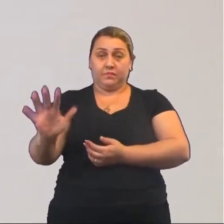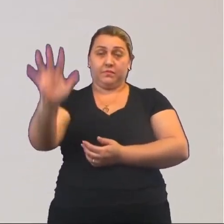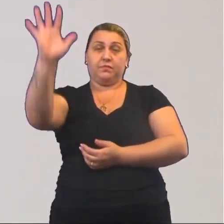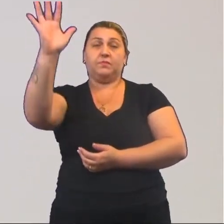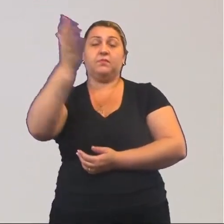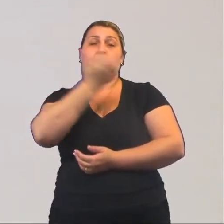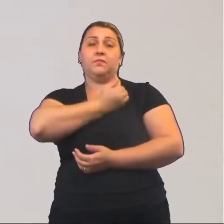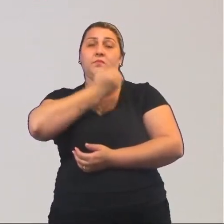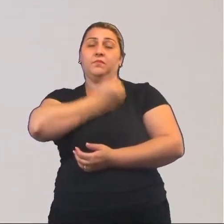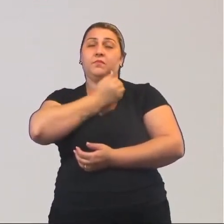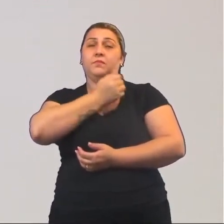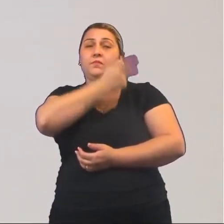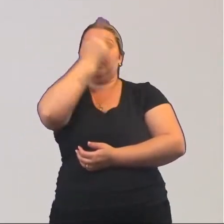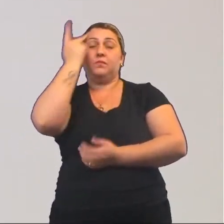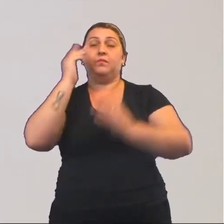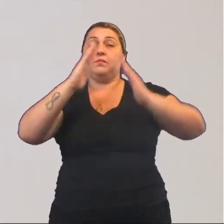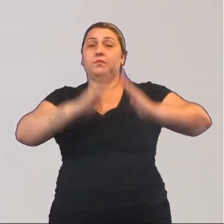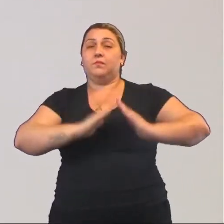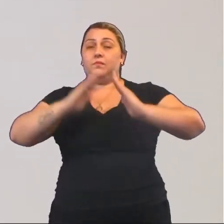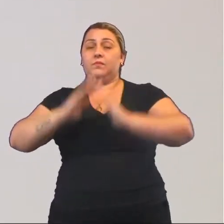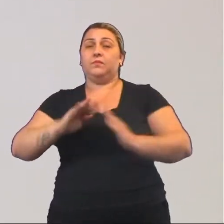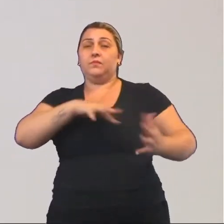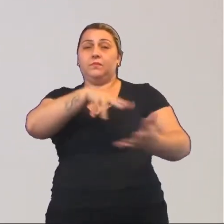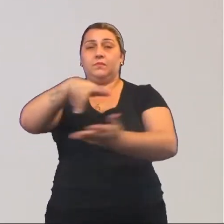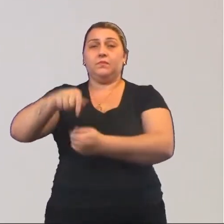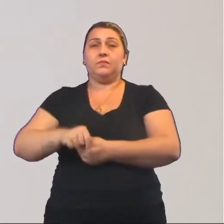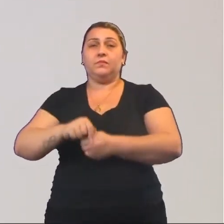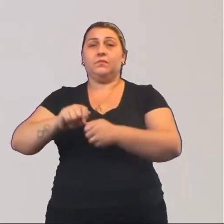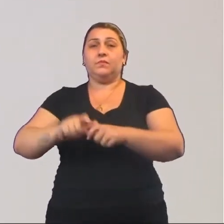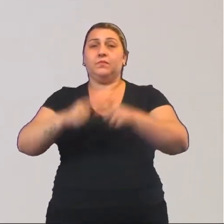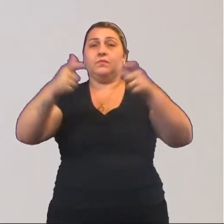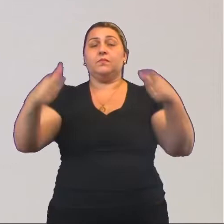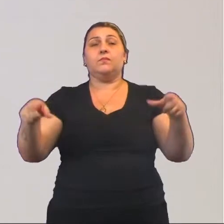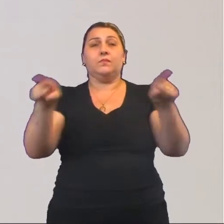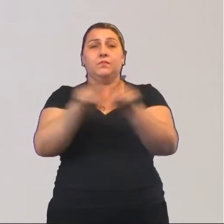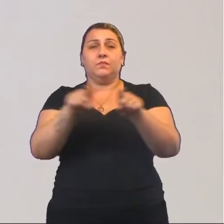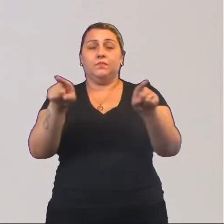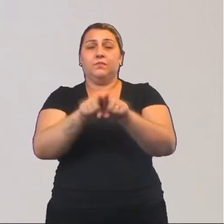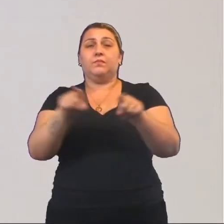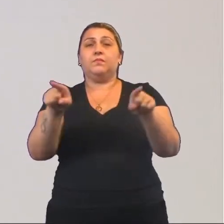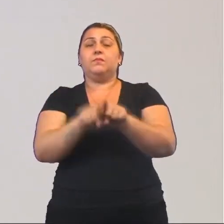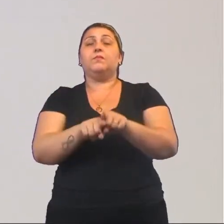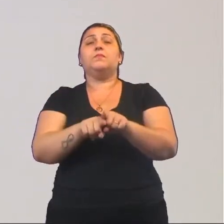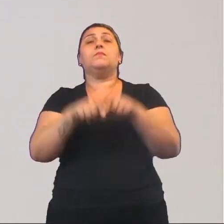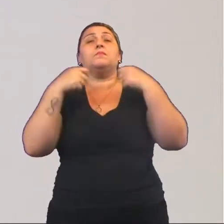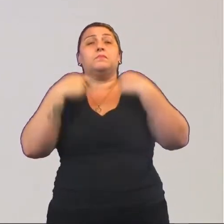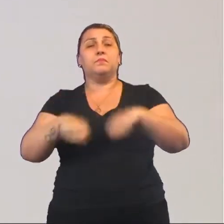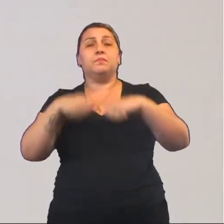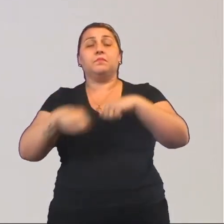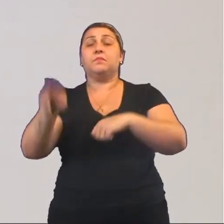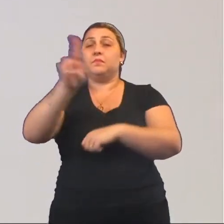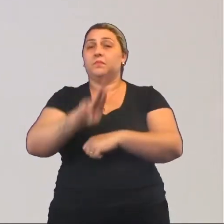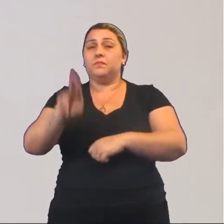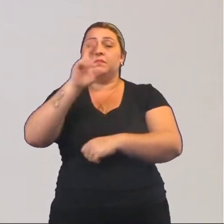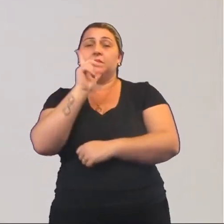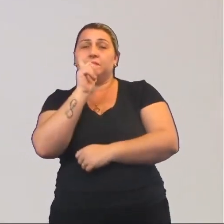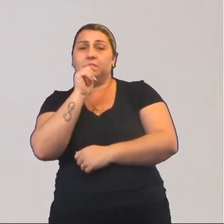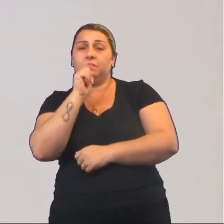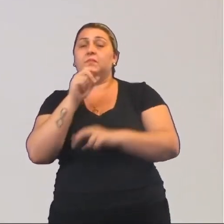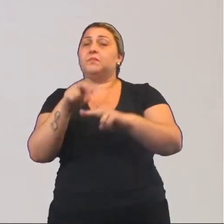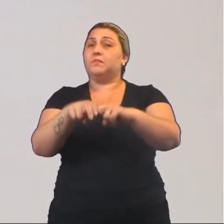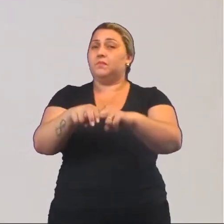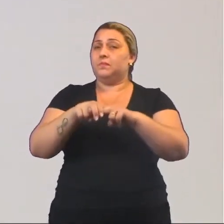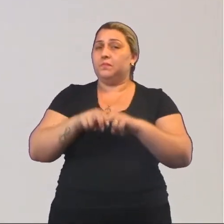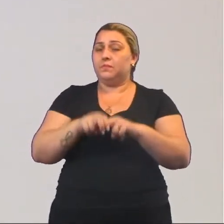o número de pessoas que habitam o nosso planeta, maior é a demanda por água, maior é o consumo de água e,